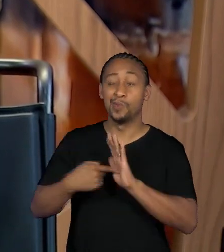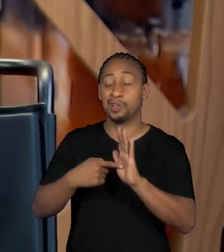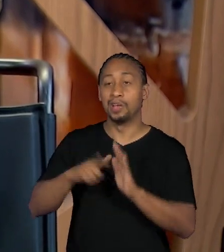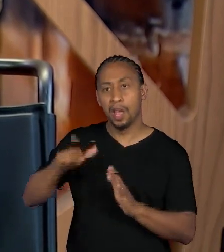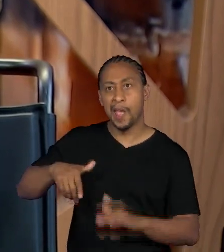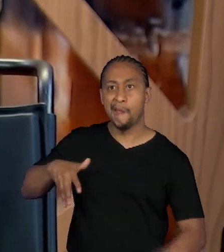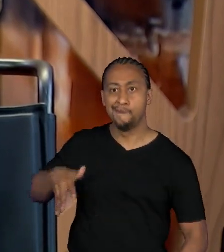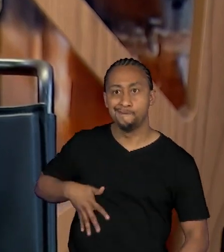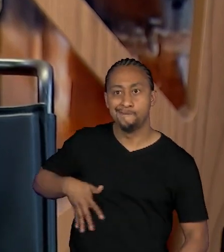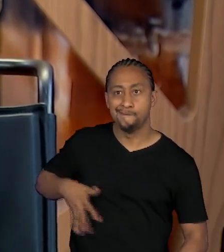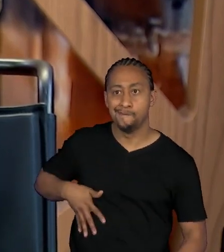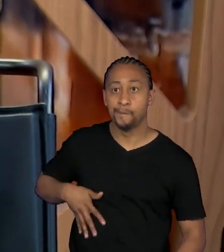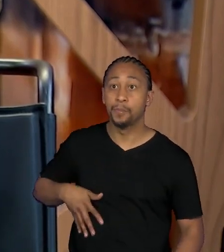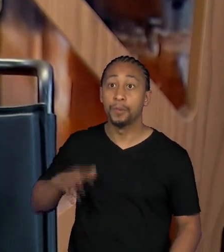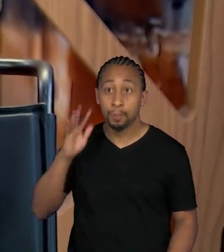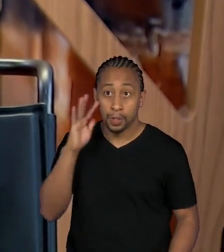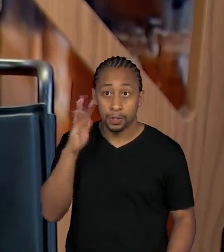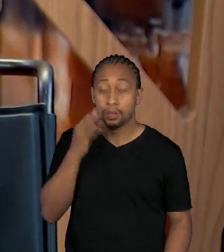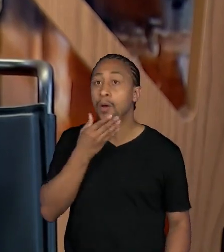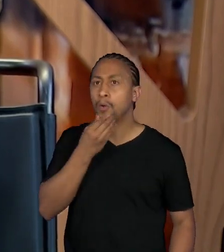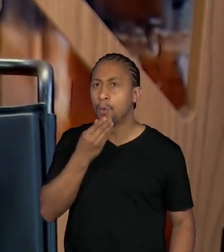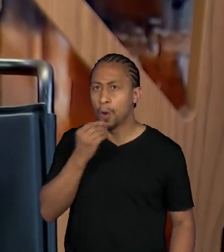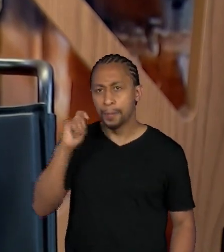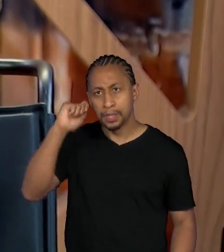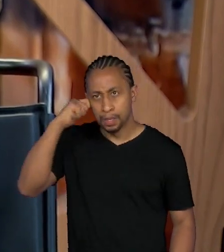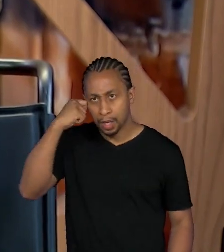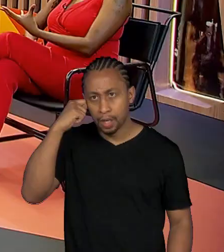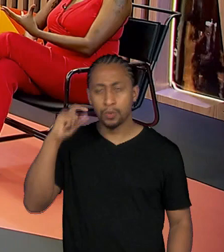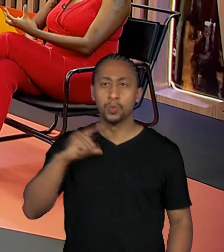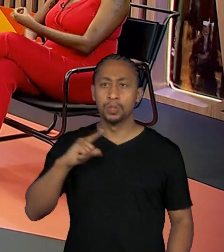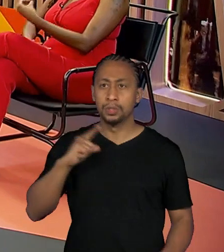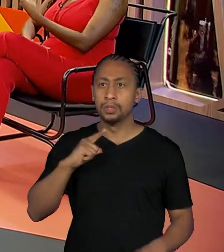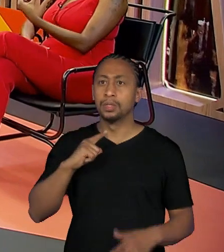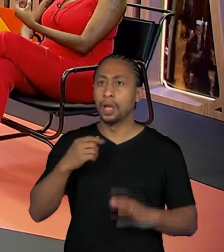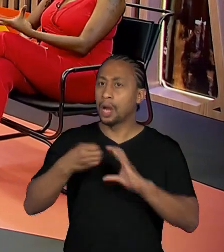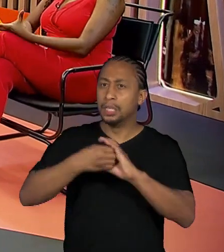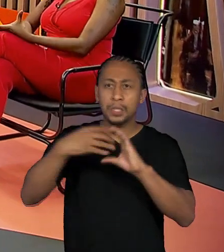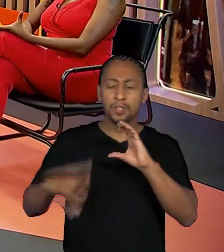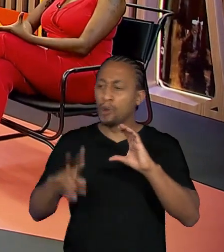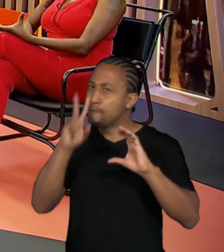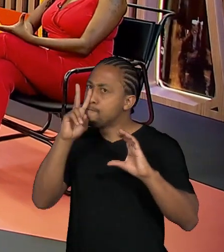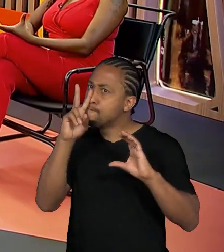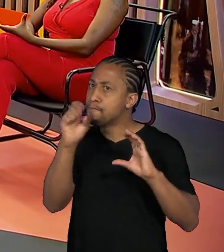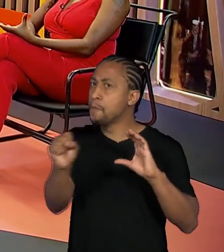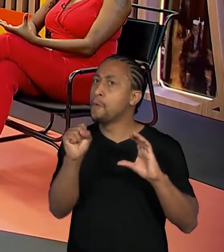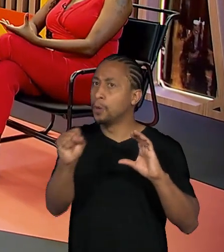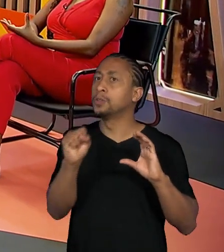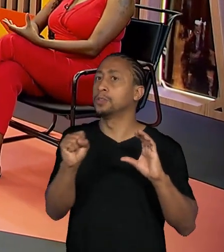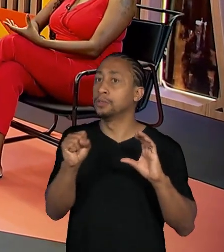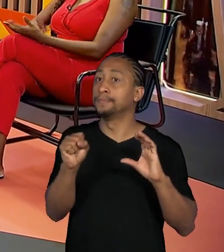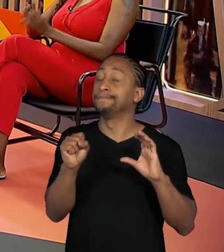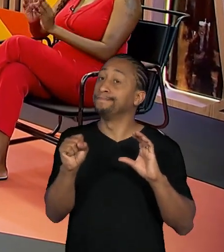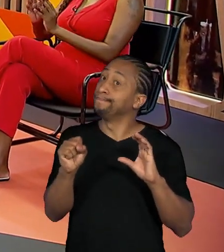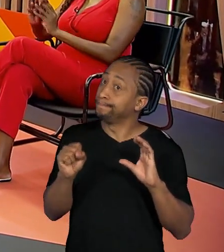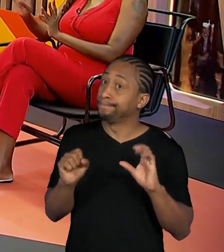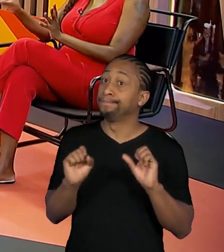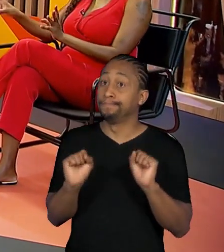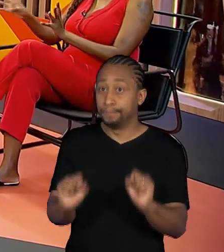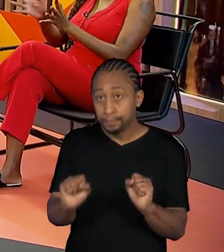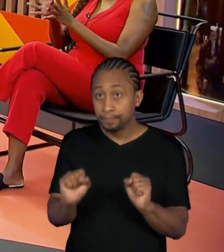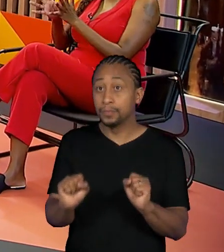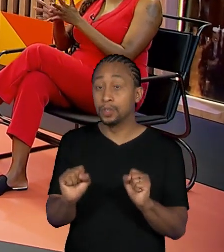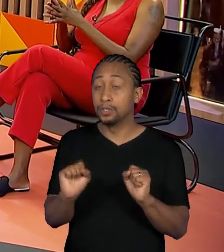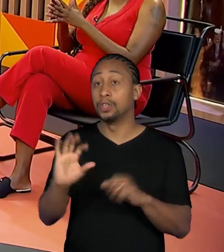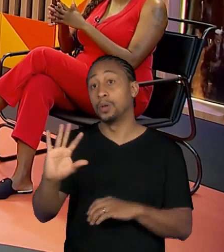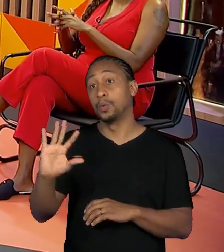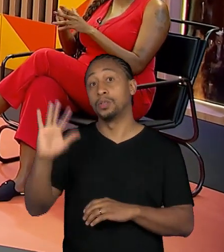marginalidade. Então, se um homem negro ostenta uma característica tão forte, né, ele vai automaticamente